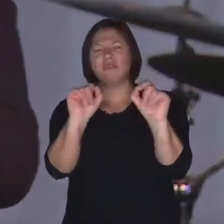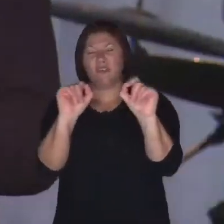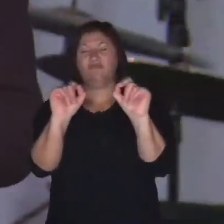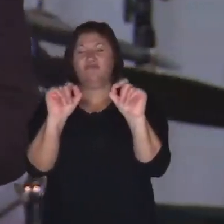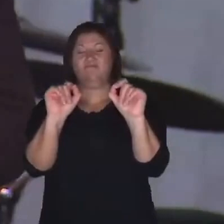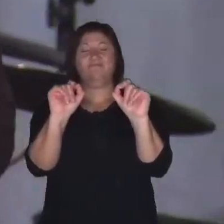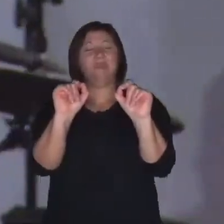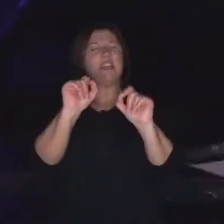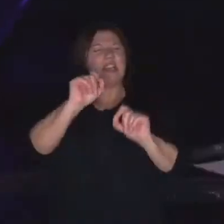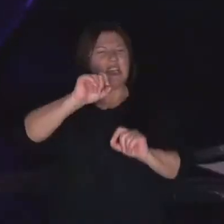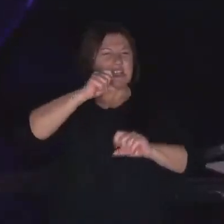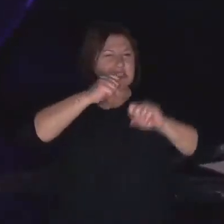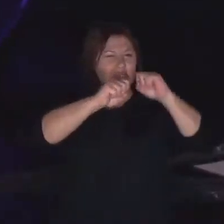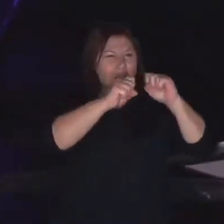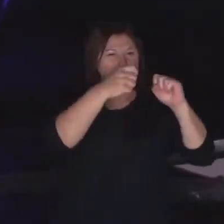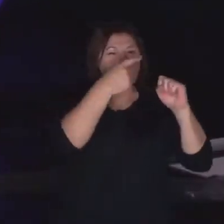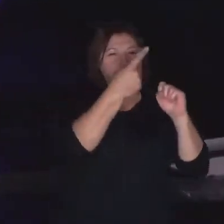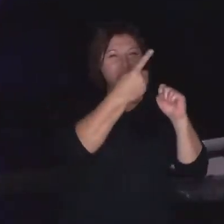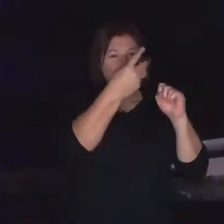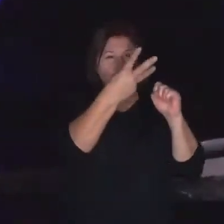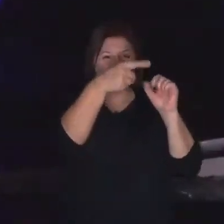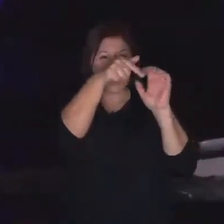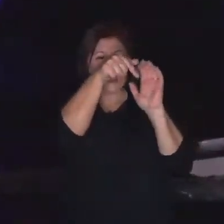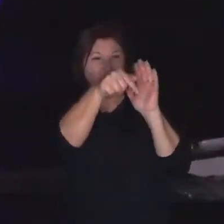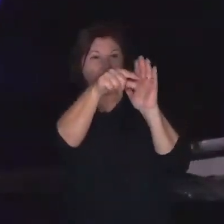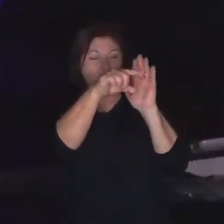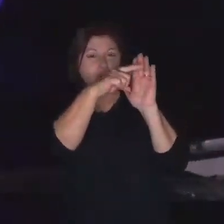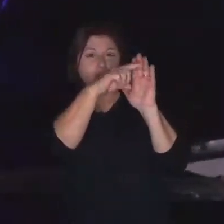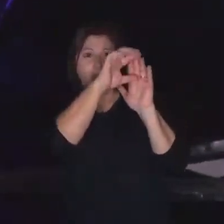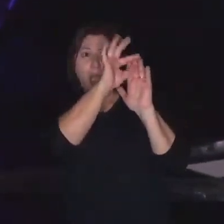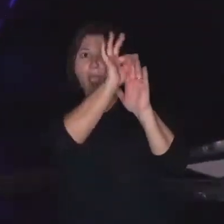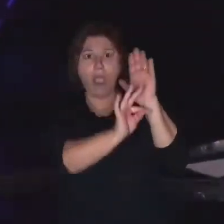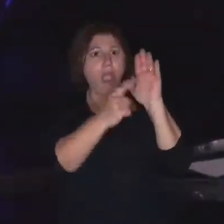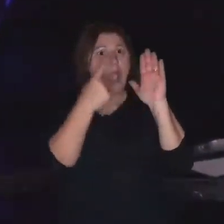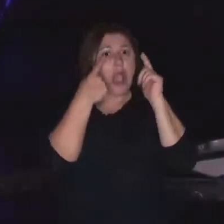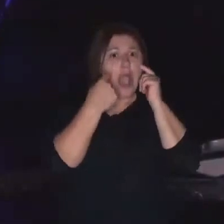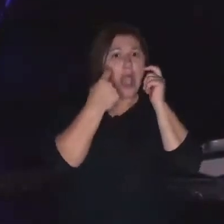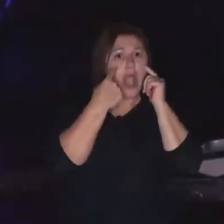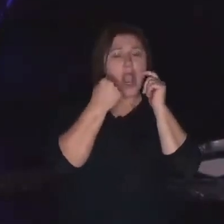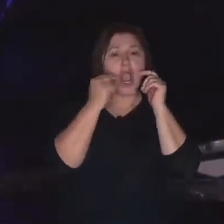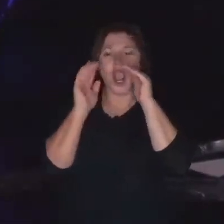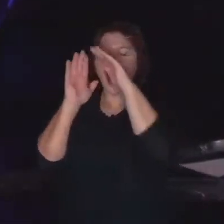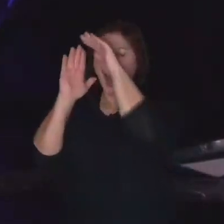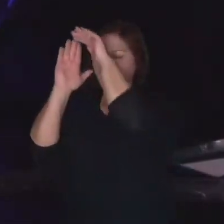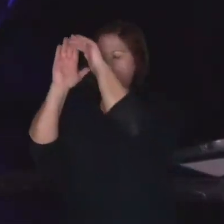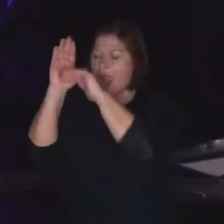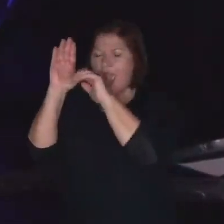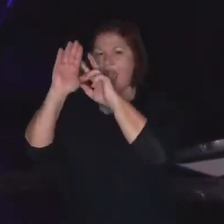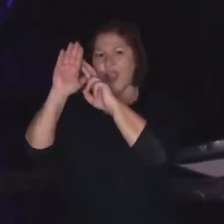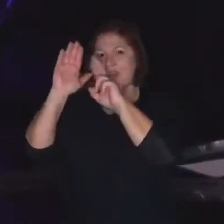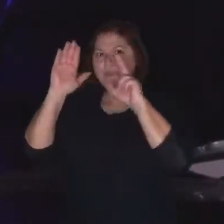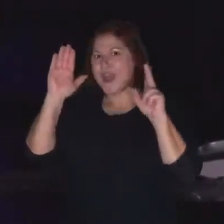Salmo 126 do riso. Aleluia. Rodrigo, por que o Salmo 120? Então por que não foi escrito antes, já que aconteceu depois?